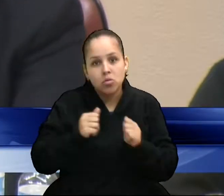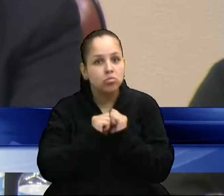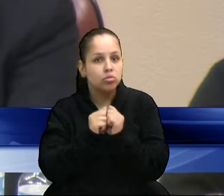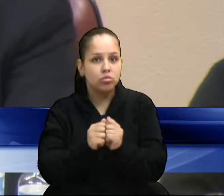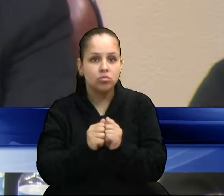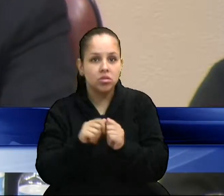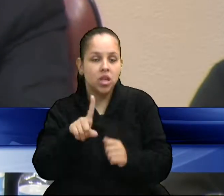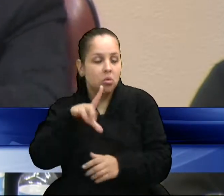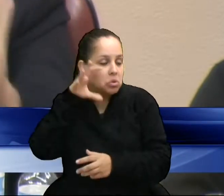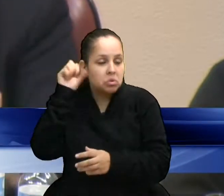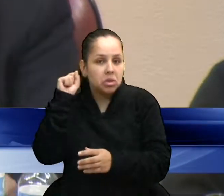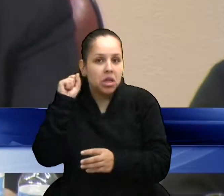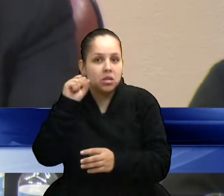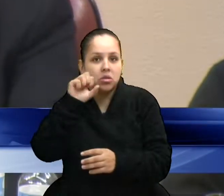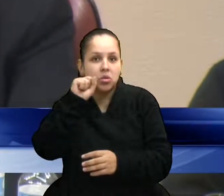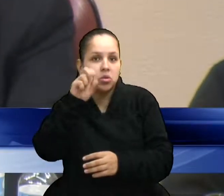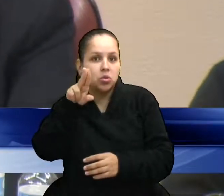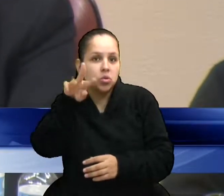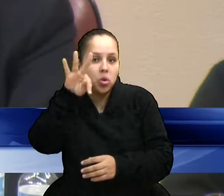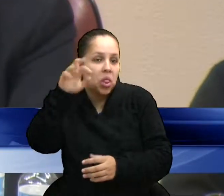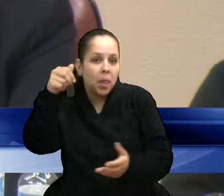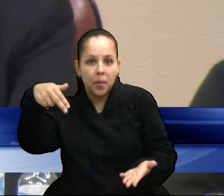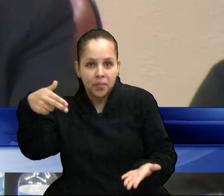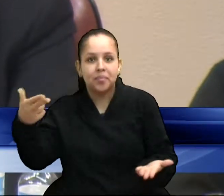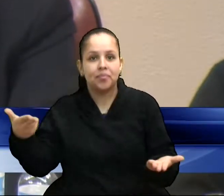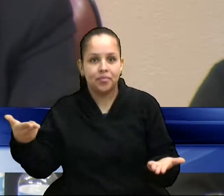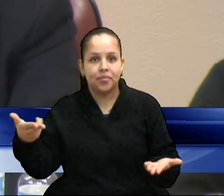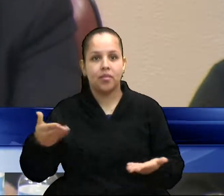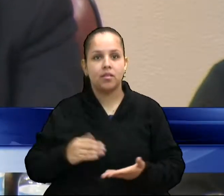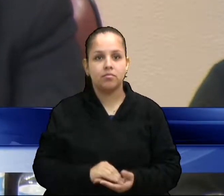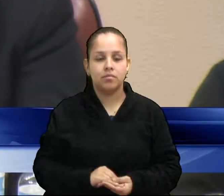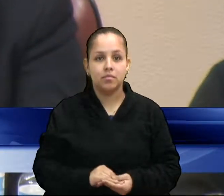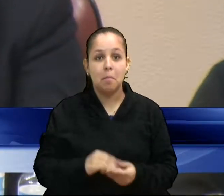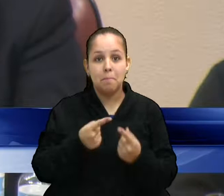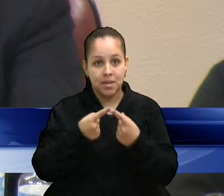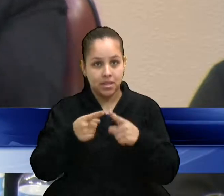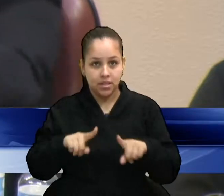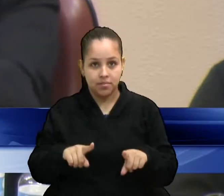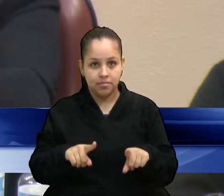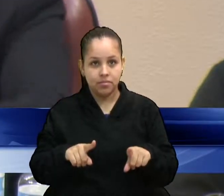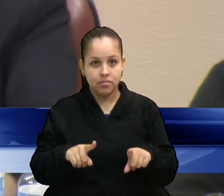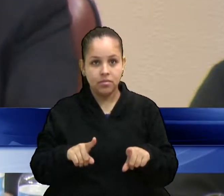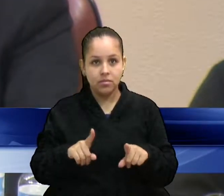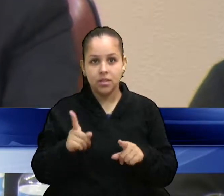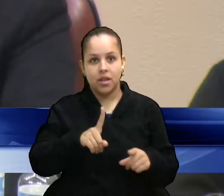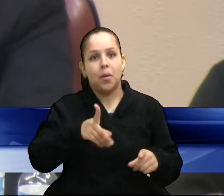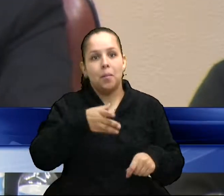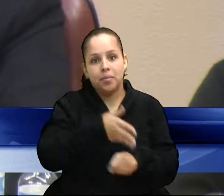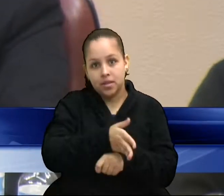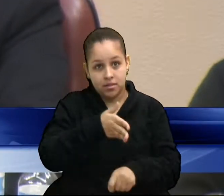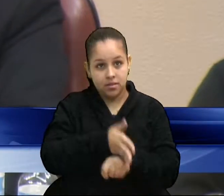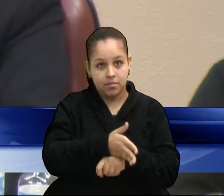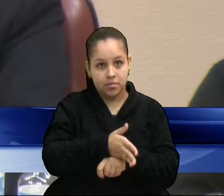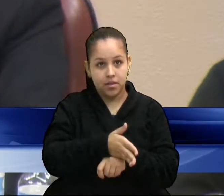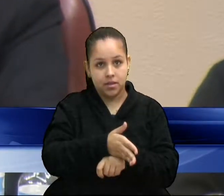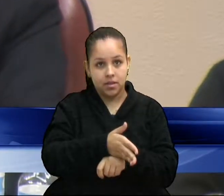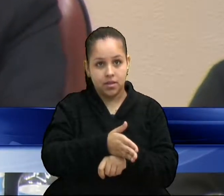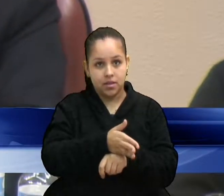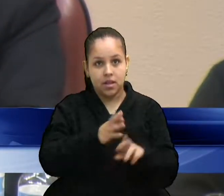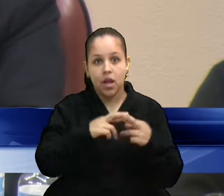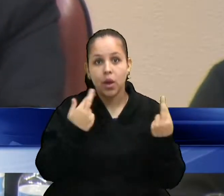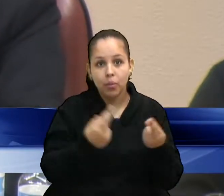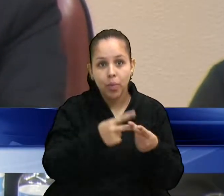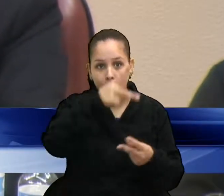escutar a Sutran, não vão participar. Mas não participar de uma audiência chamada